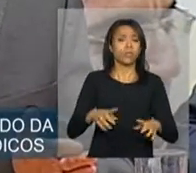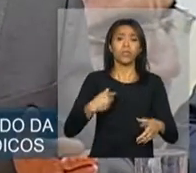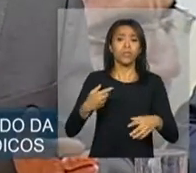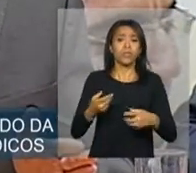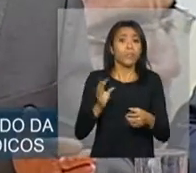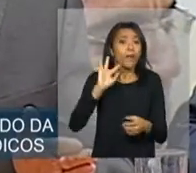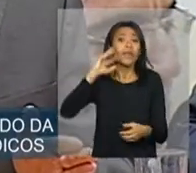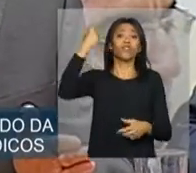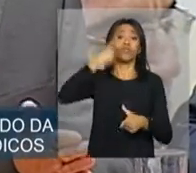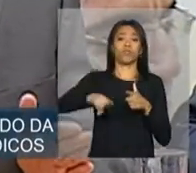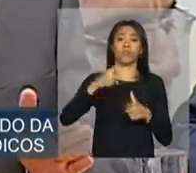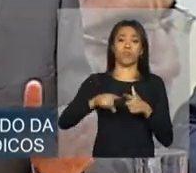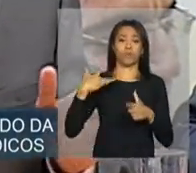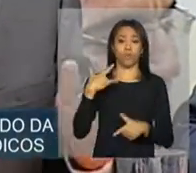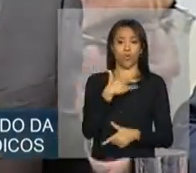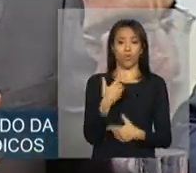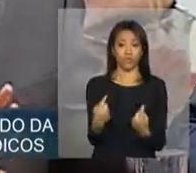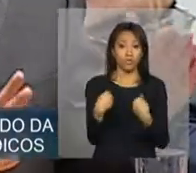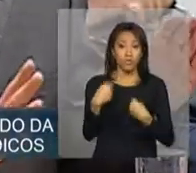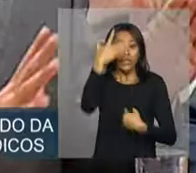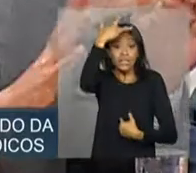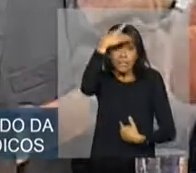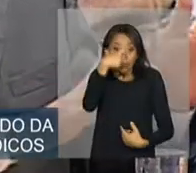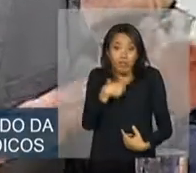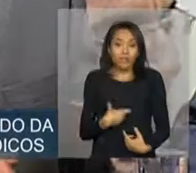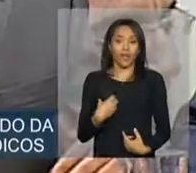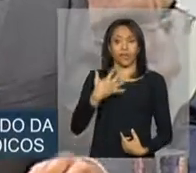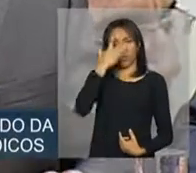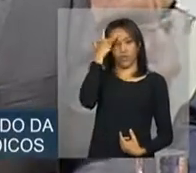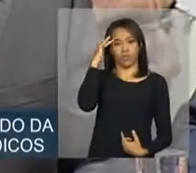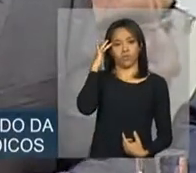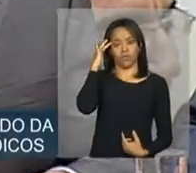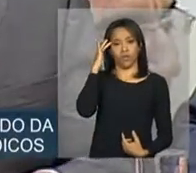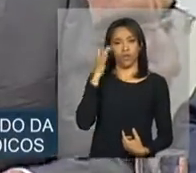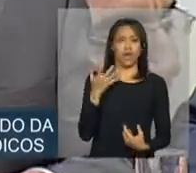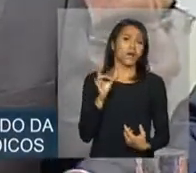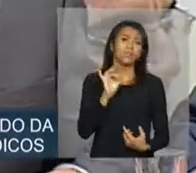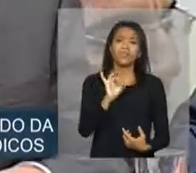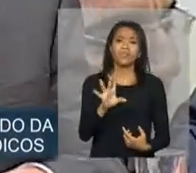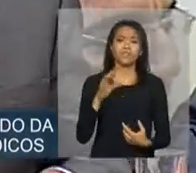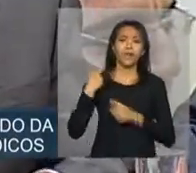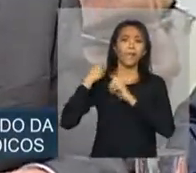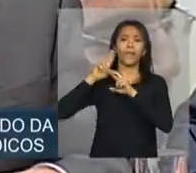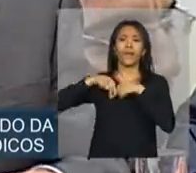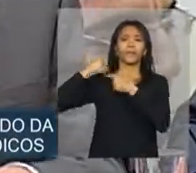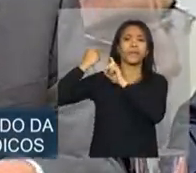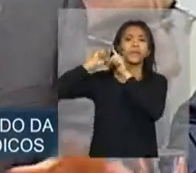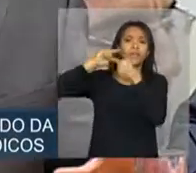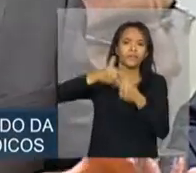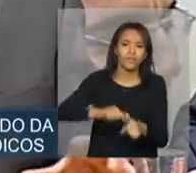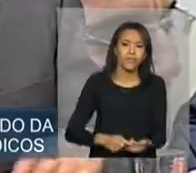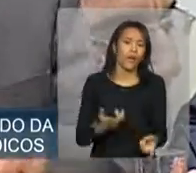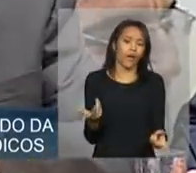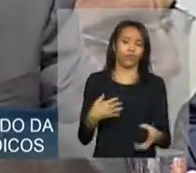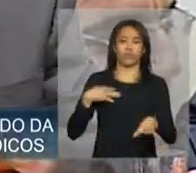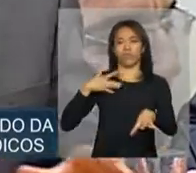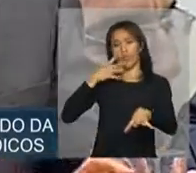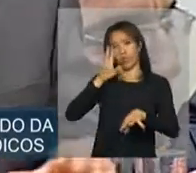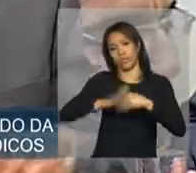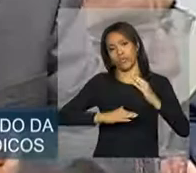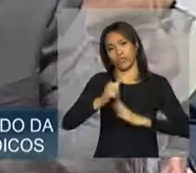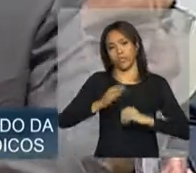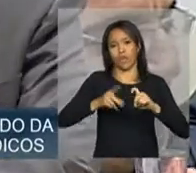o problema de saúde da pessoa né então lá às vezes para complementar as vezes uma tradição de que esse profissional se formou